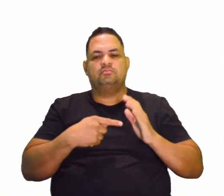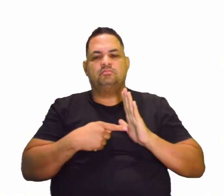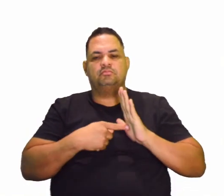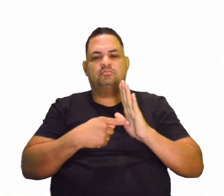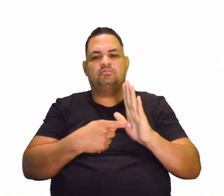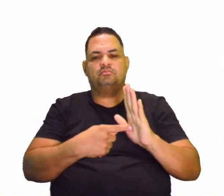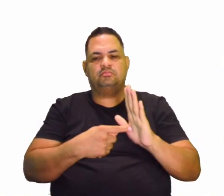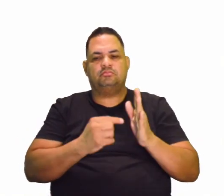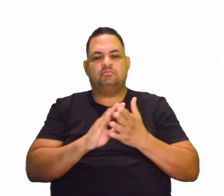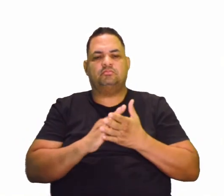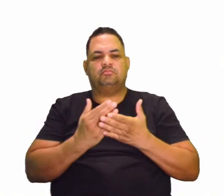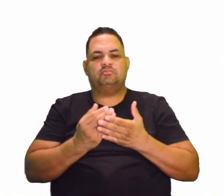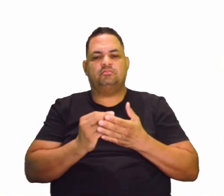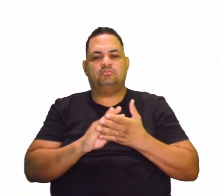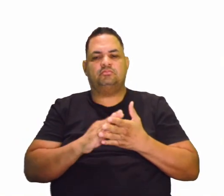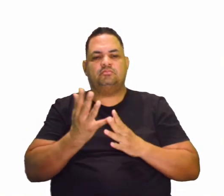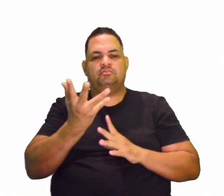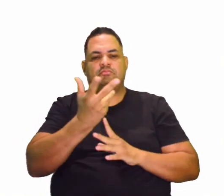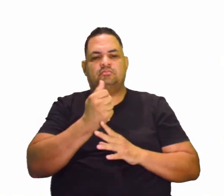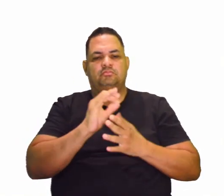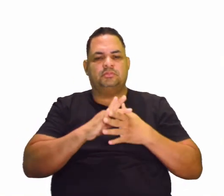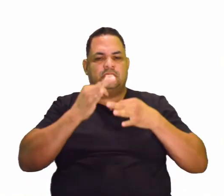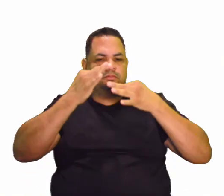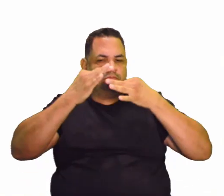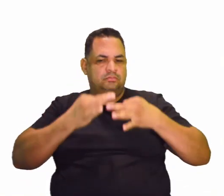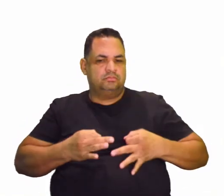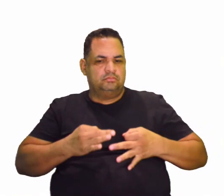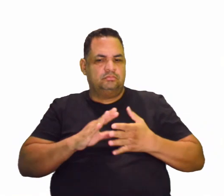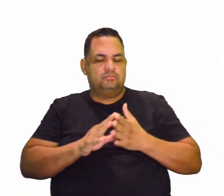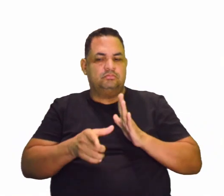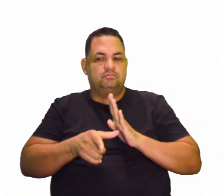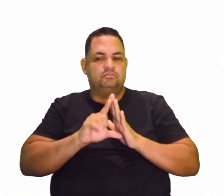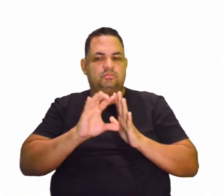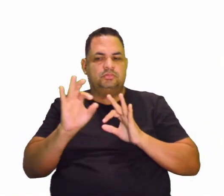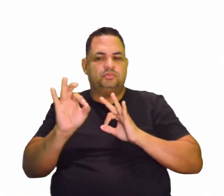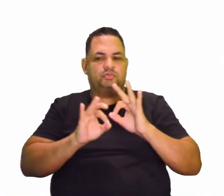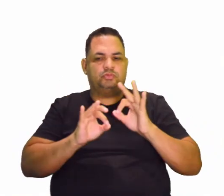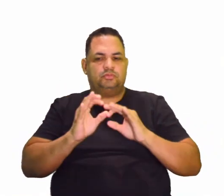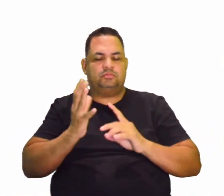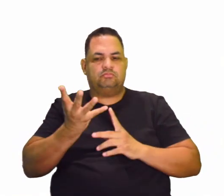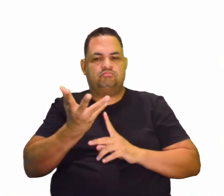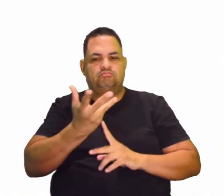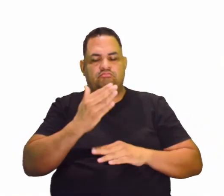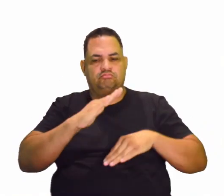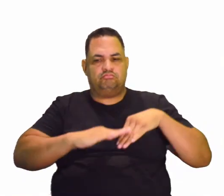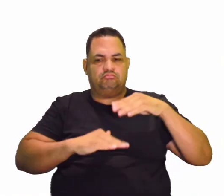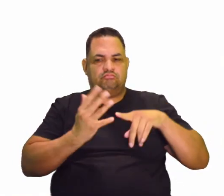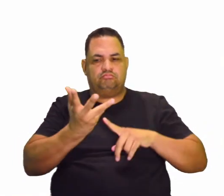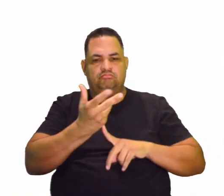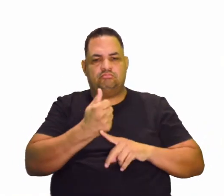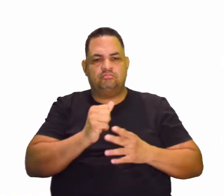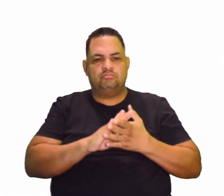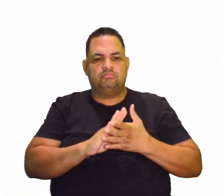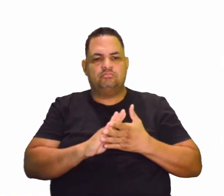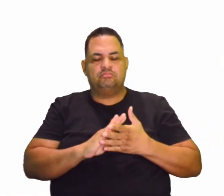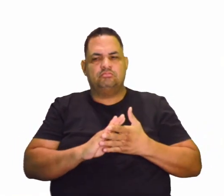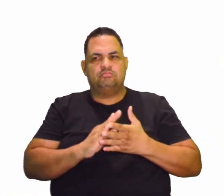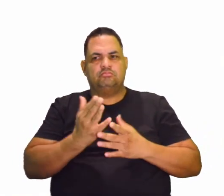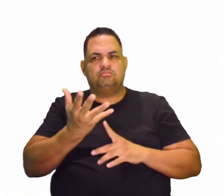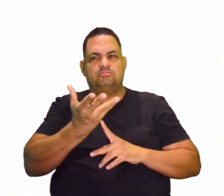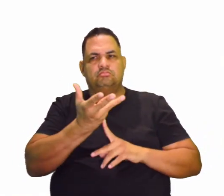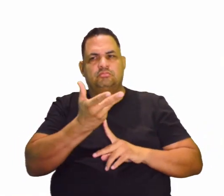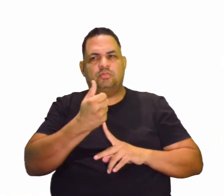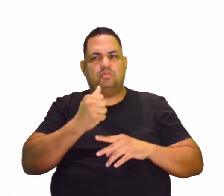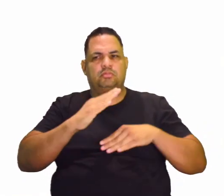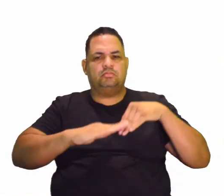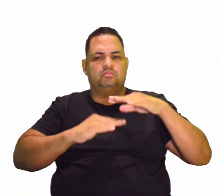era rigoroso e previamente determinado pelo artista. Será que o artista tinha liberdade para determinar ali o